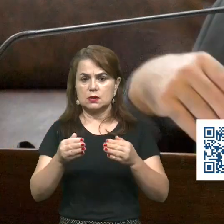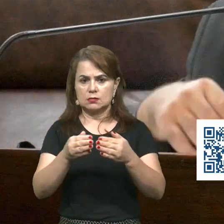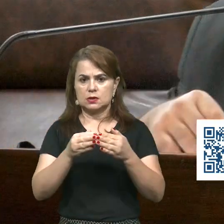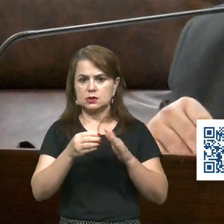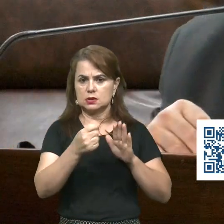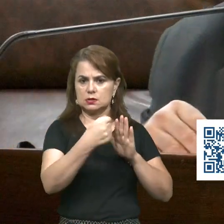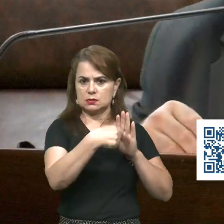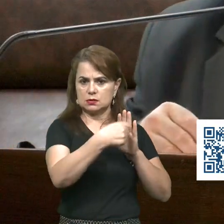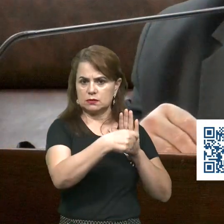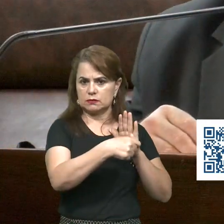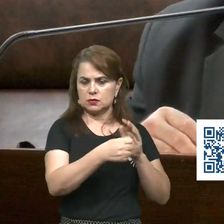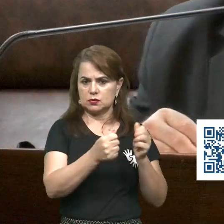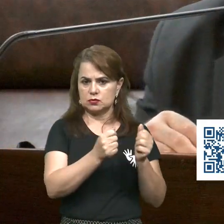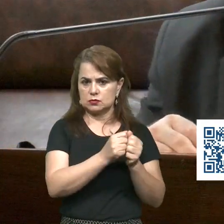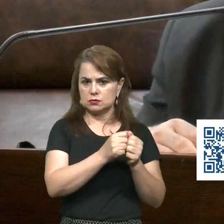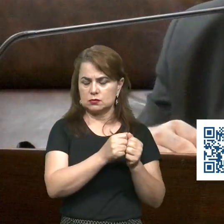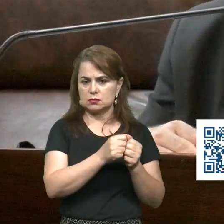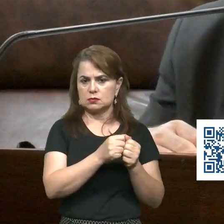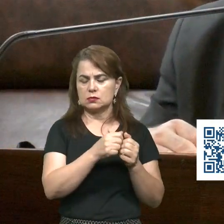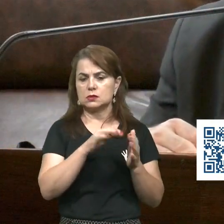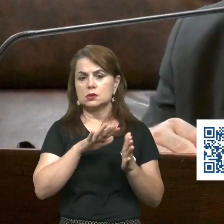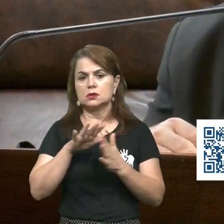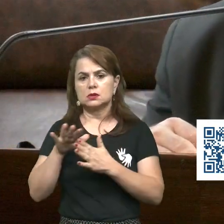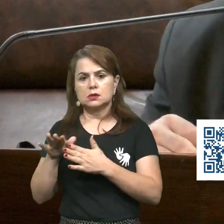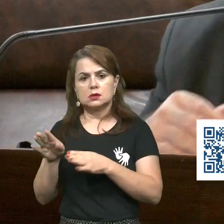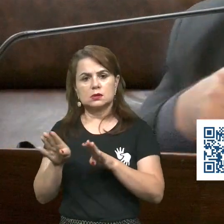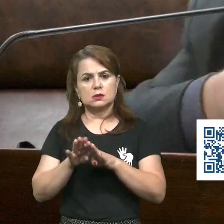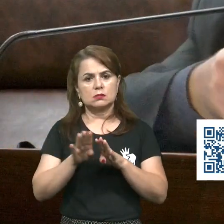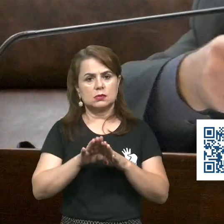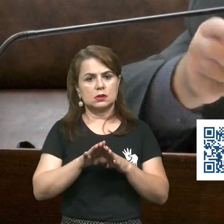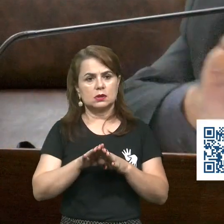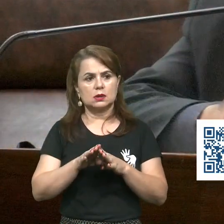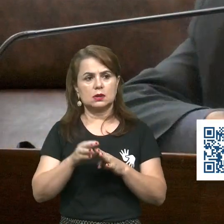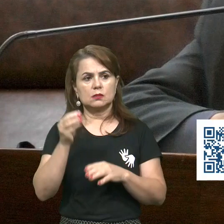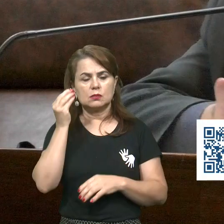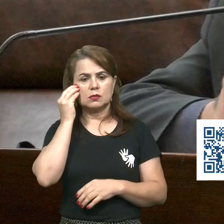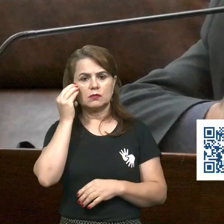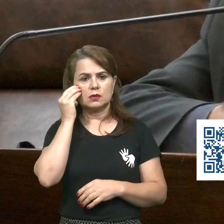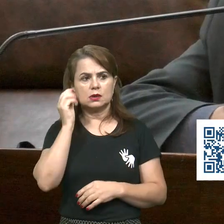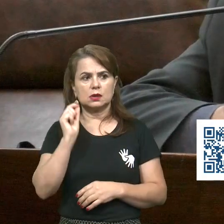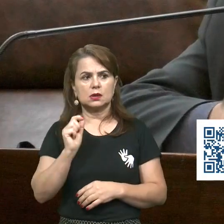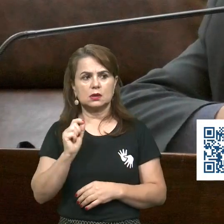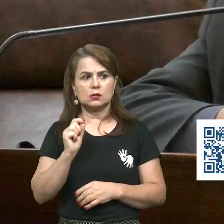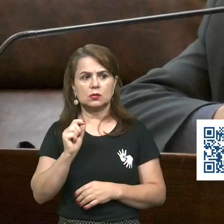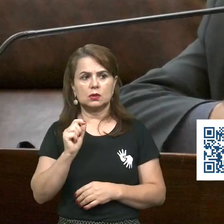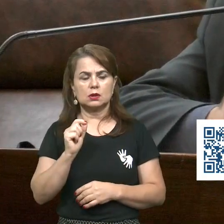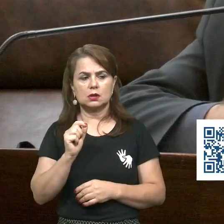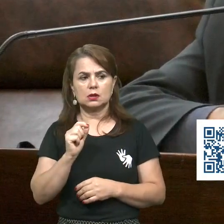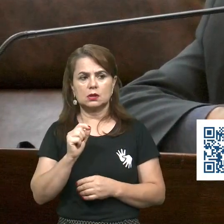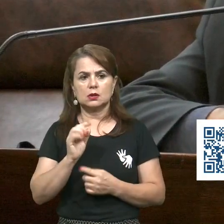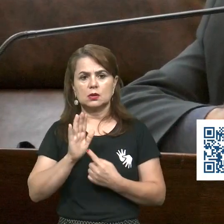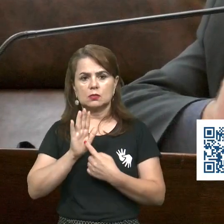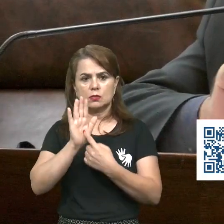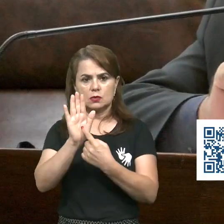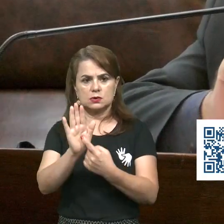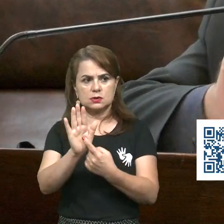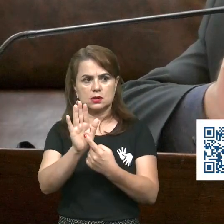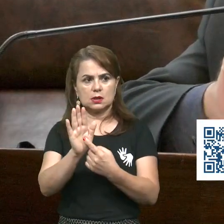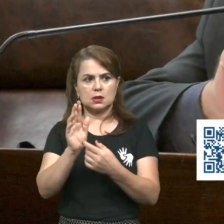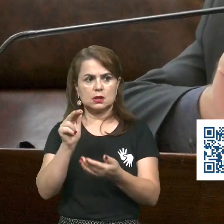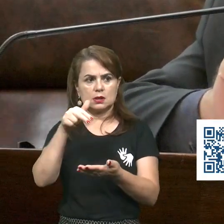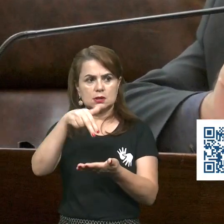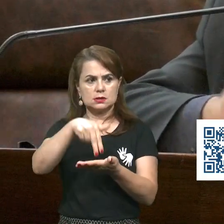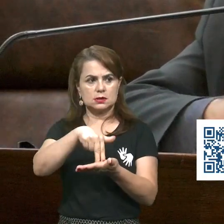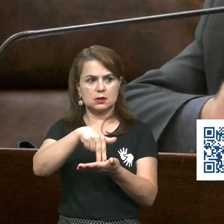aproveitando também, senhor presidente, a questão de ordem, para registrar aqui a presença em nossa